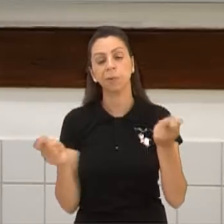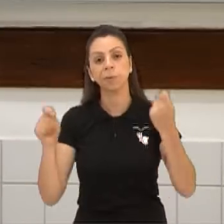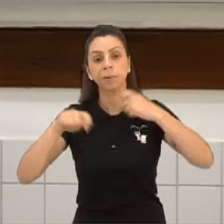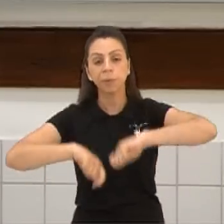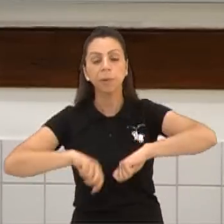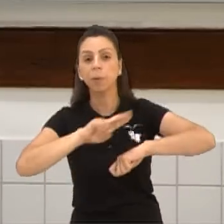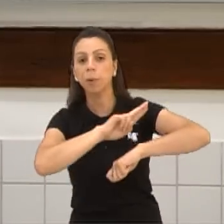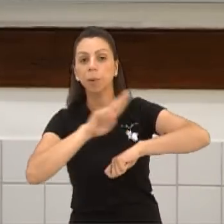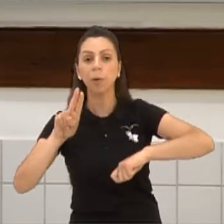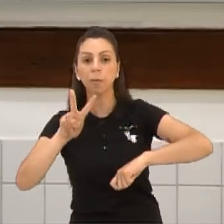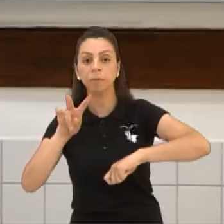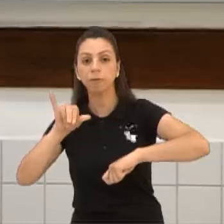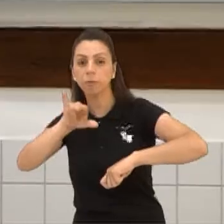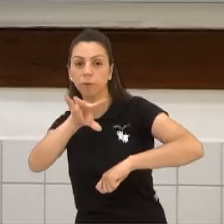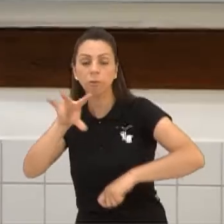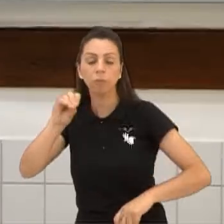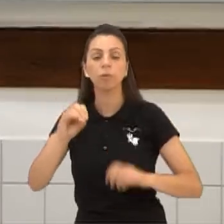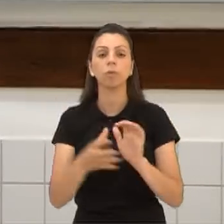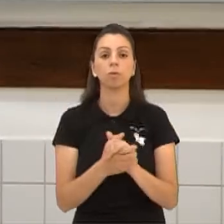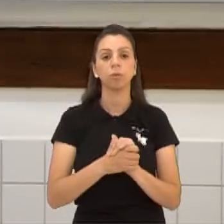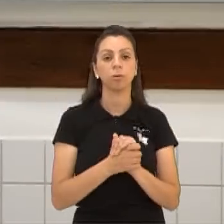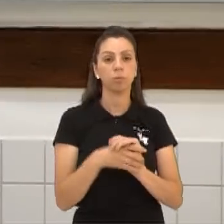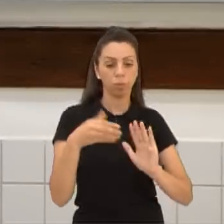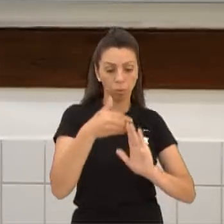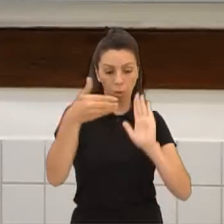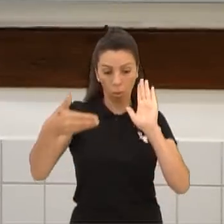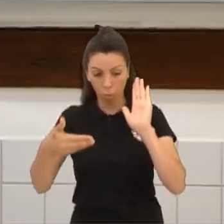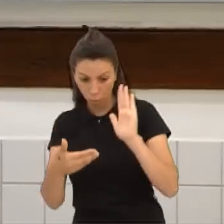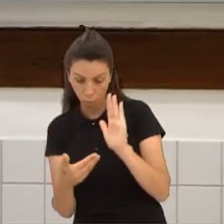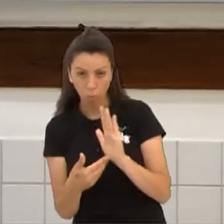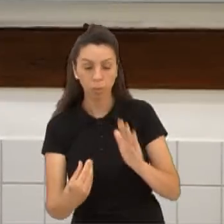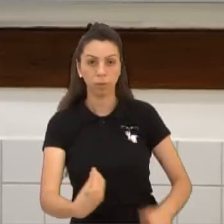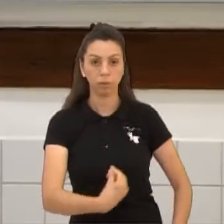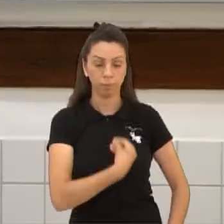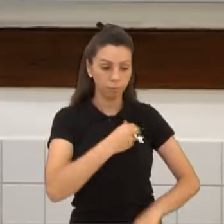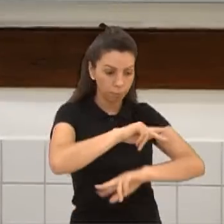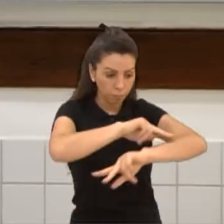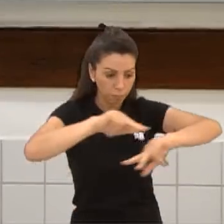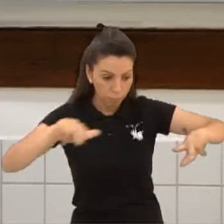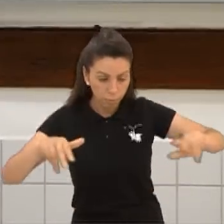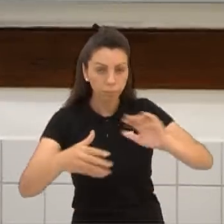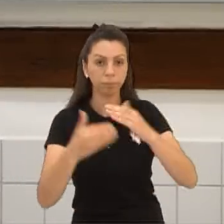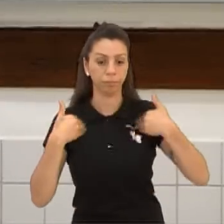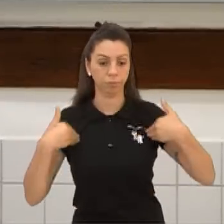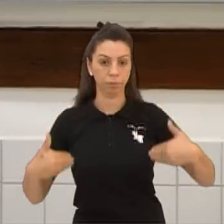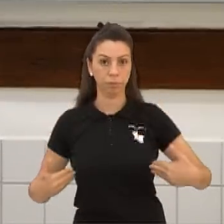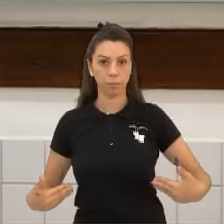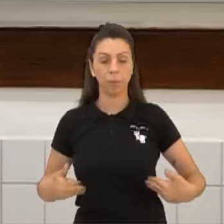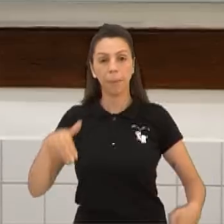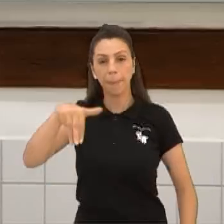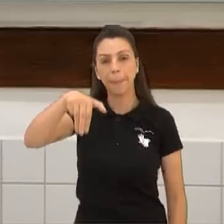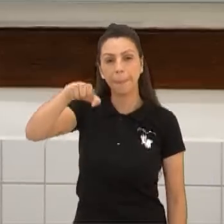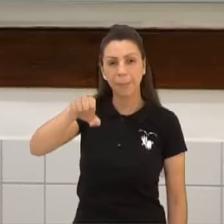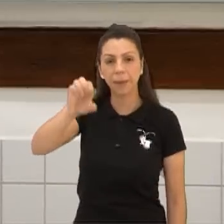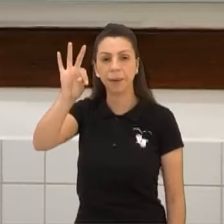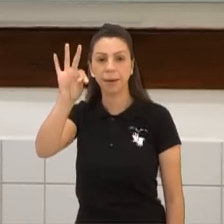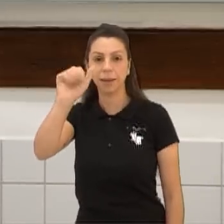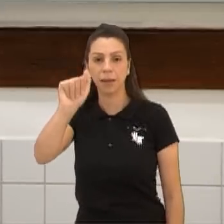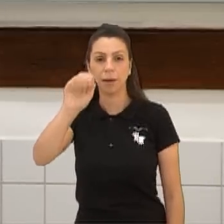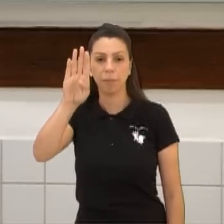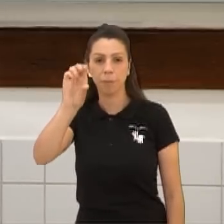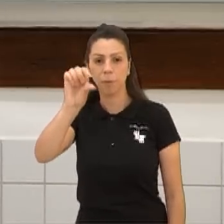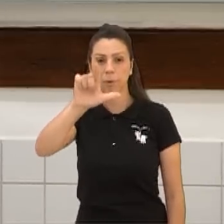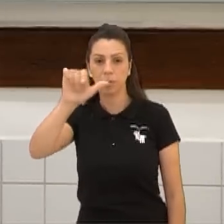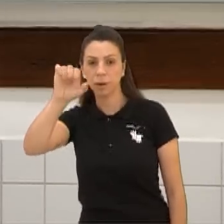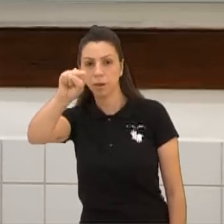chamado de ser vivo todo aquele organismo que tem metabolismo próprio, ou seja, ele tem condições